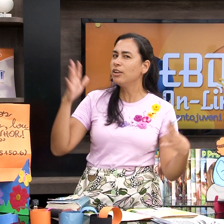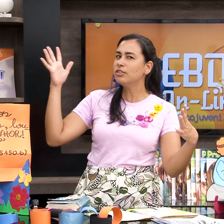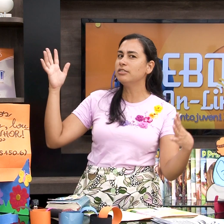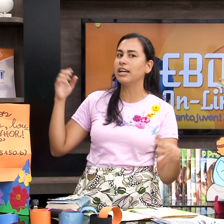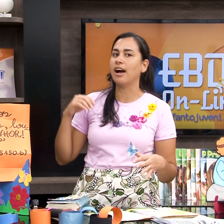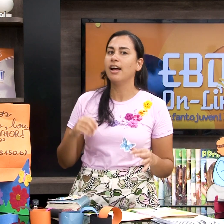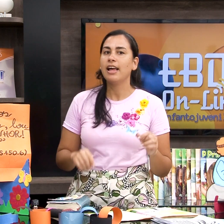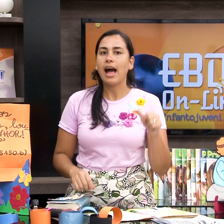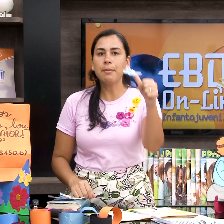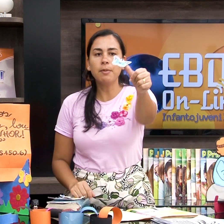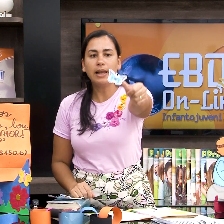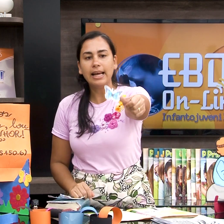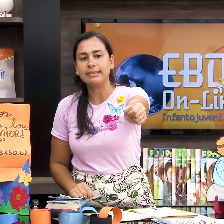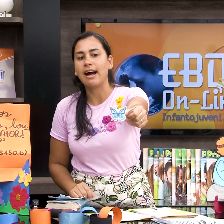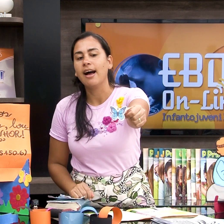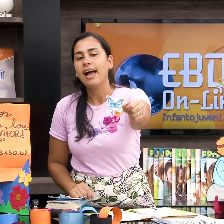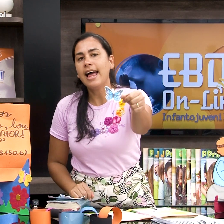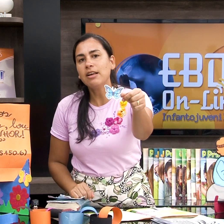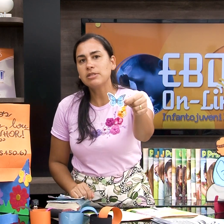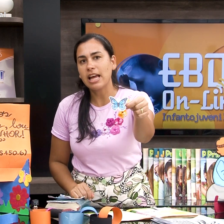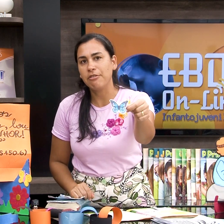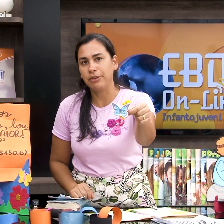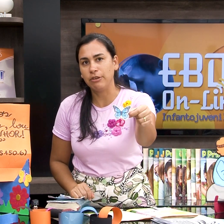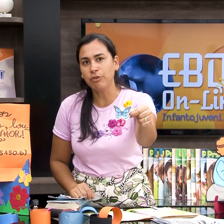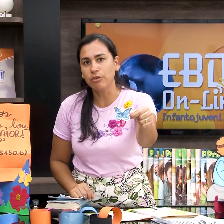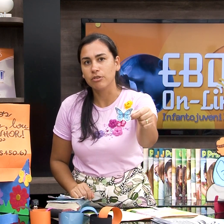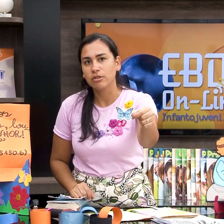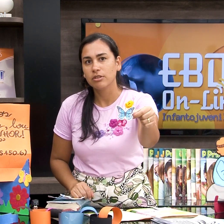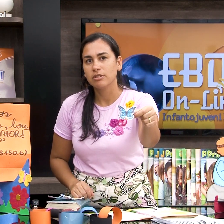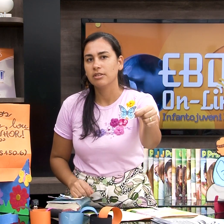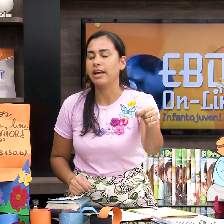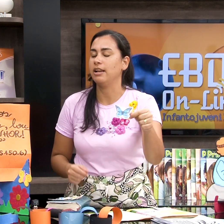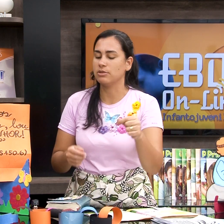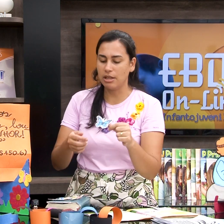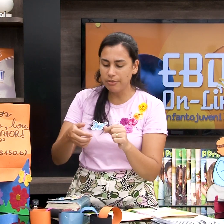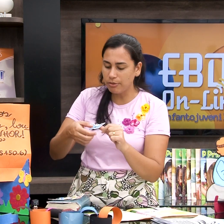eles vão dizer aleluia! A borboleta, ela é um ser vivo?